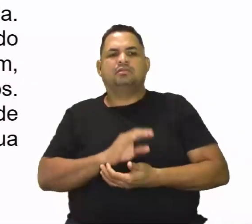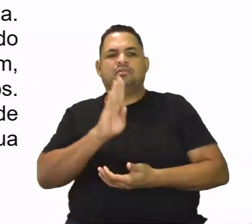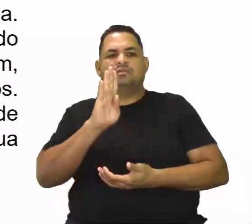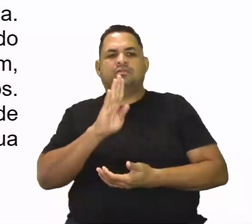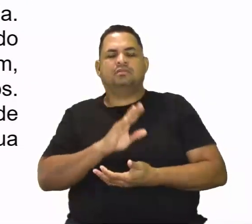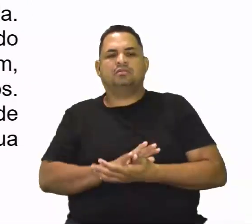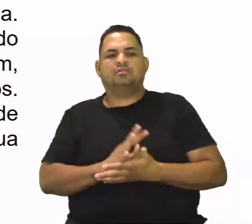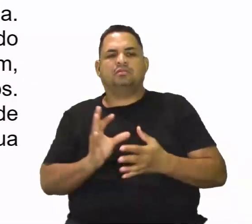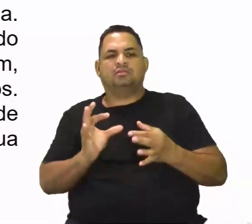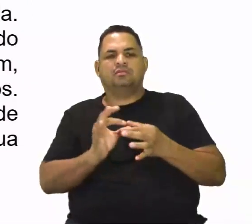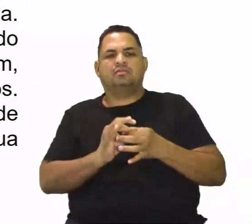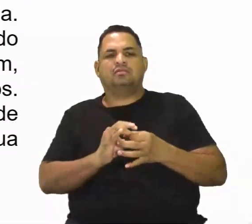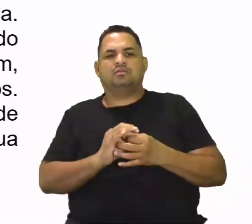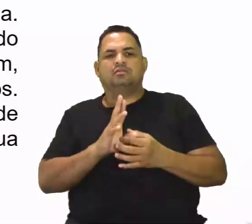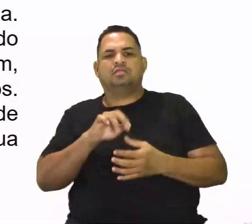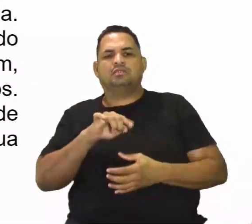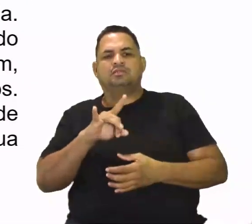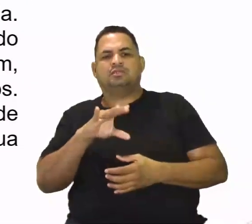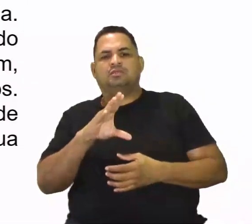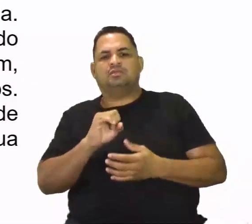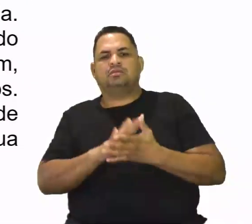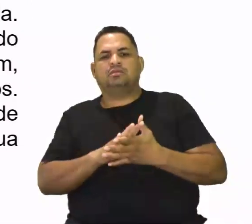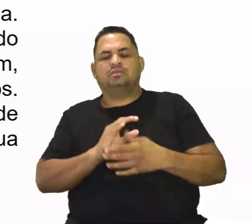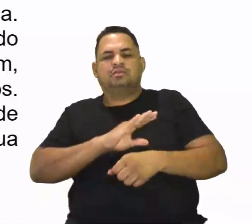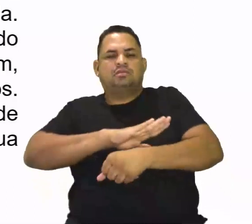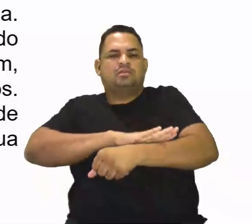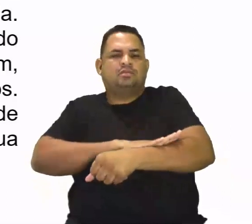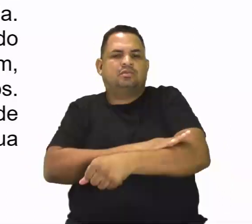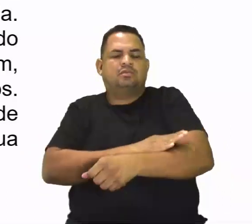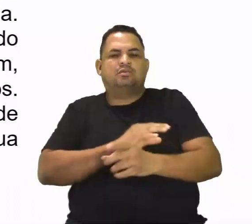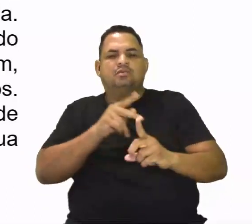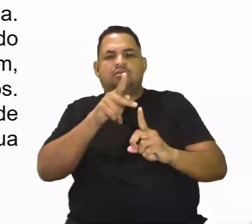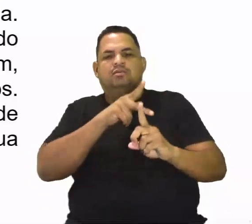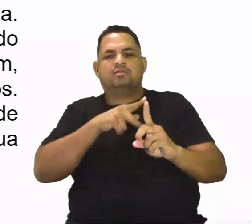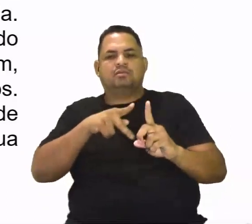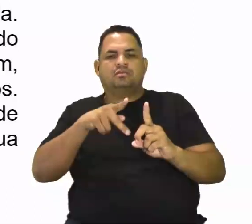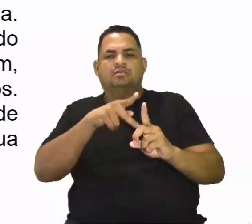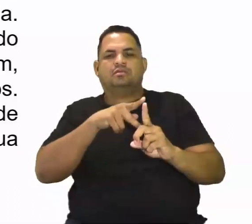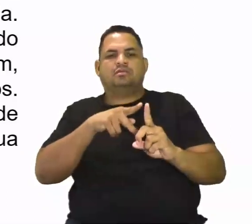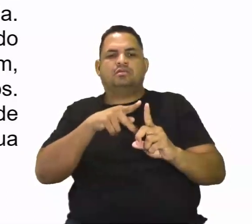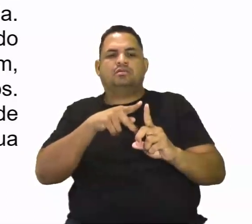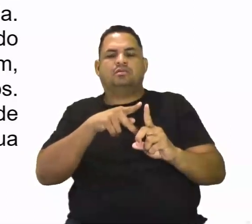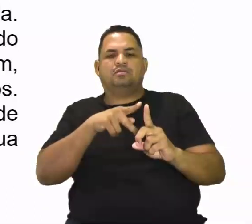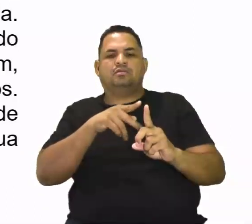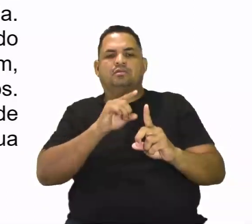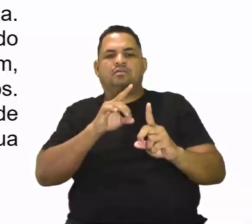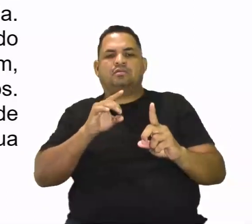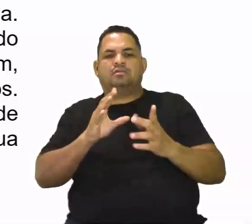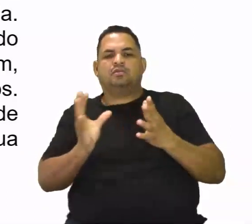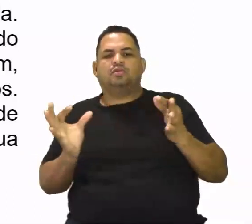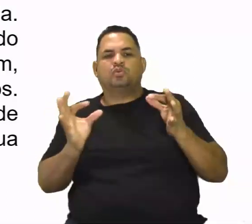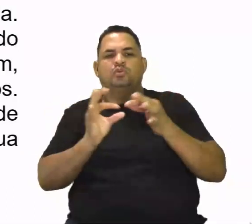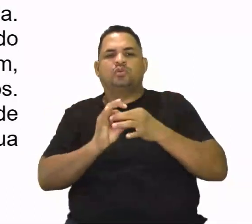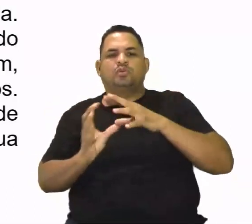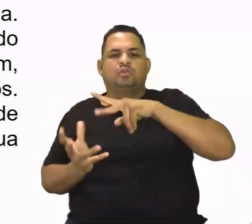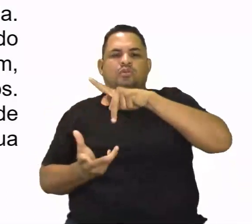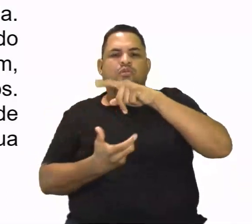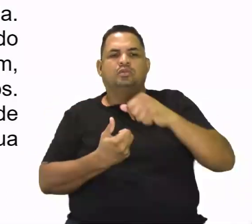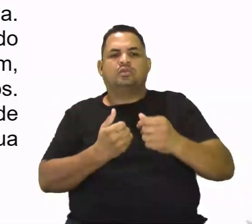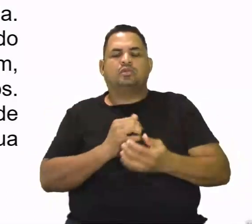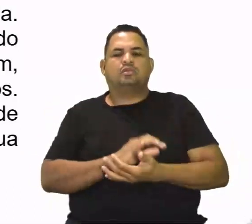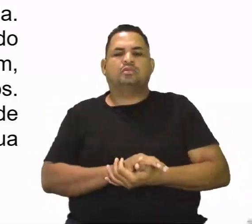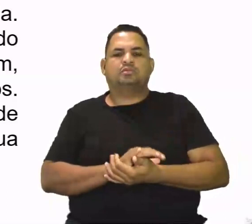B, ligados ao nacionalismo, ao racismo e à xenofobia no contexto da globalização, assunto que nós estamos